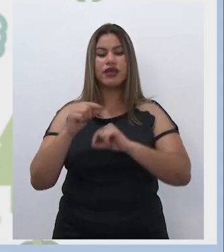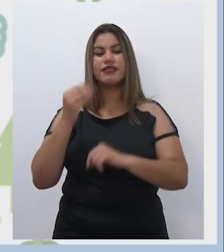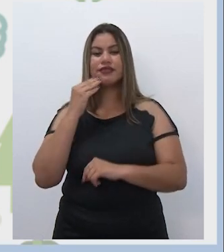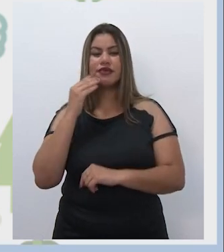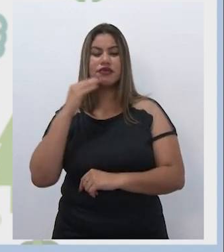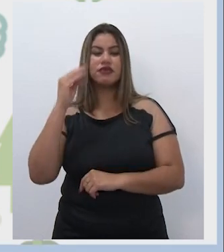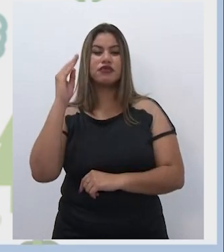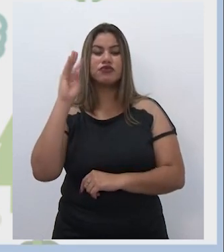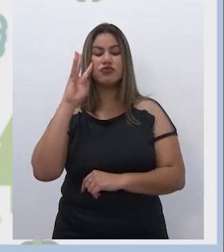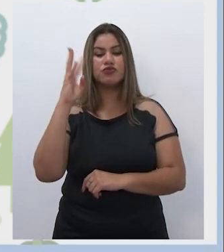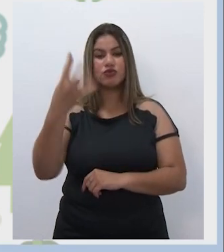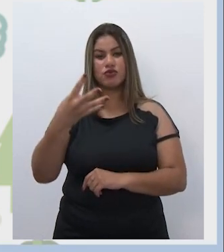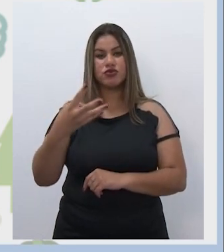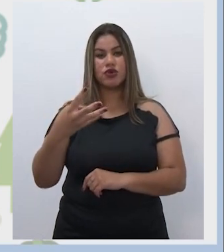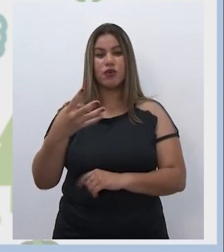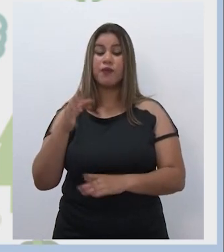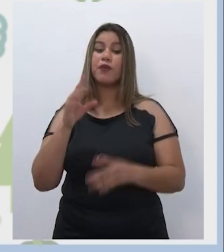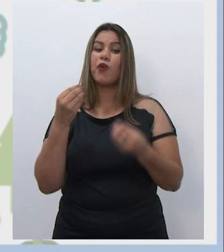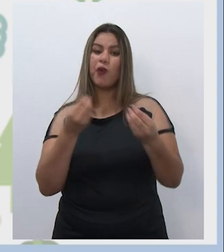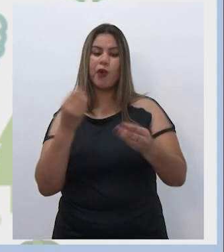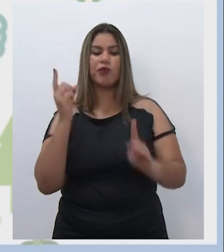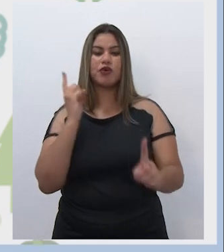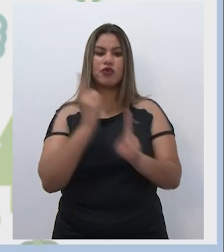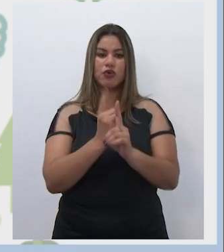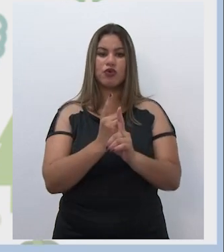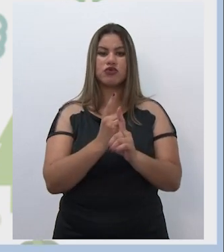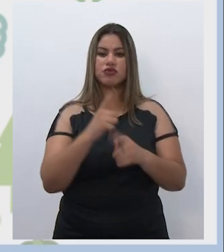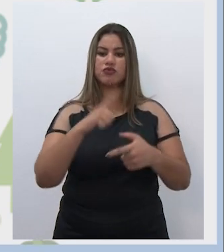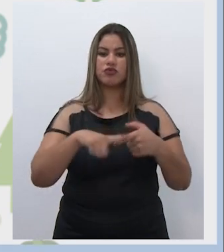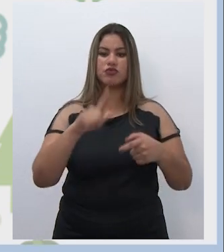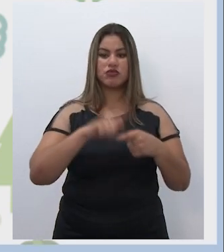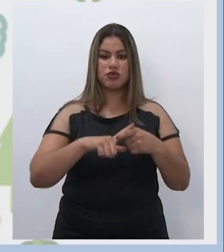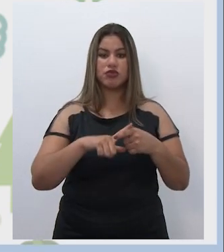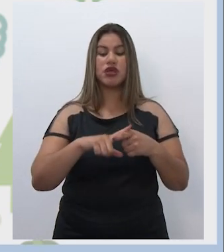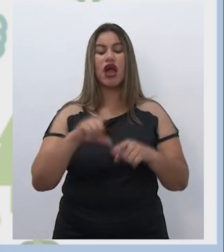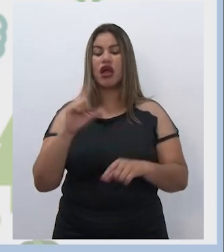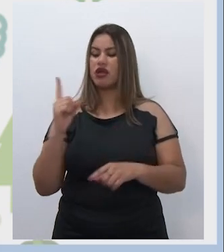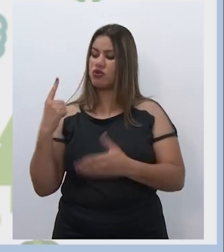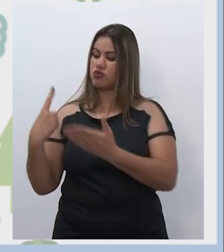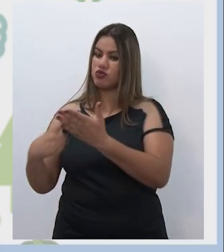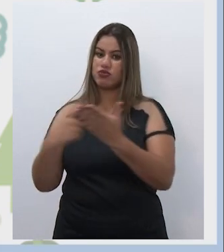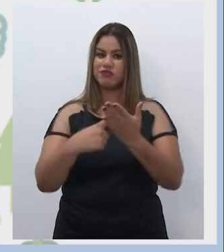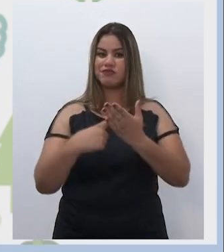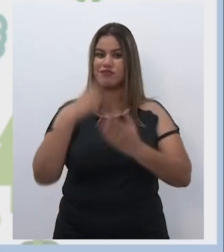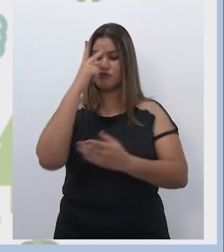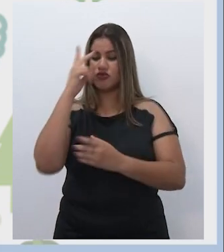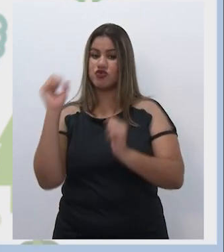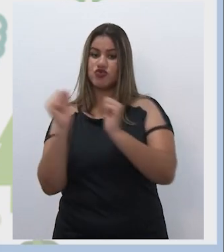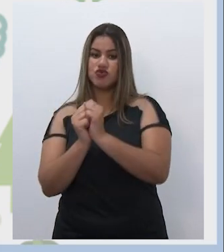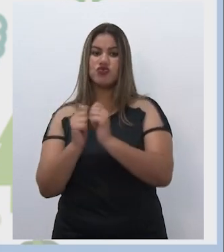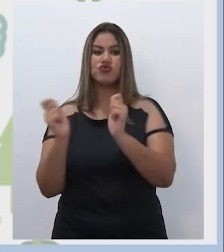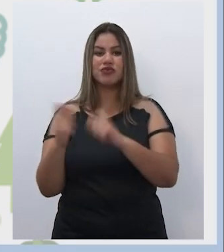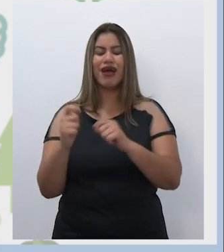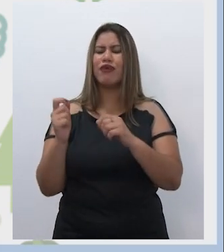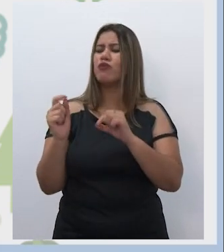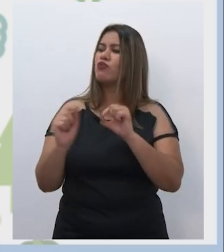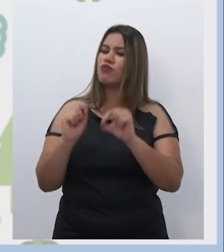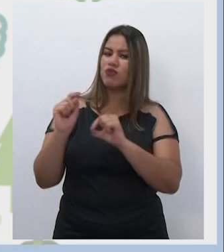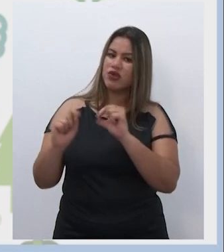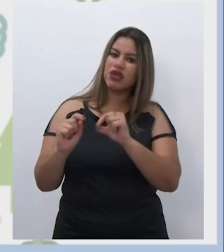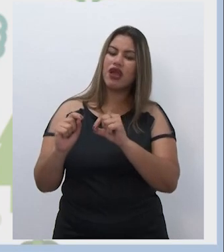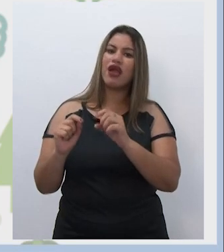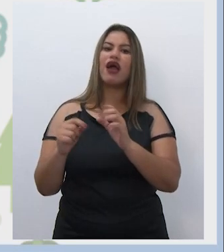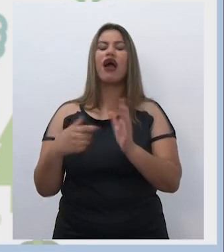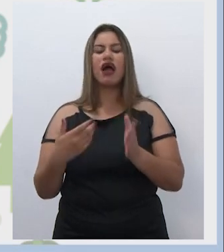soluções, identificando o problema, define em conjunto com as pessoas envolvidas o que pode ser feito, planeja como